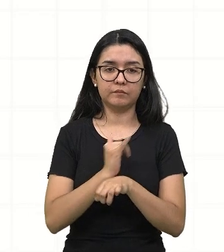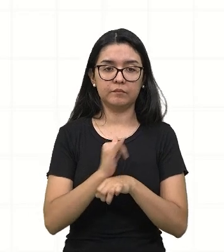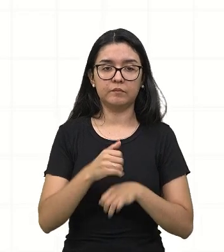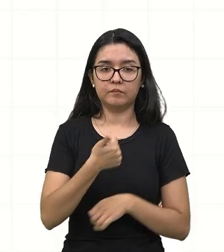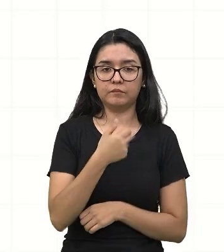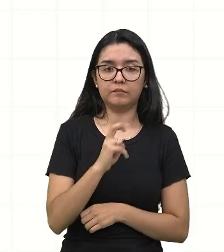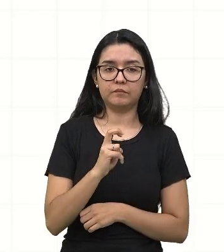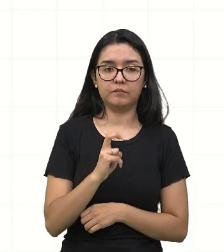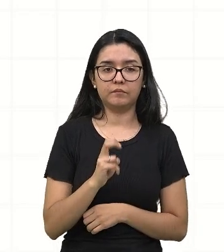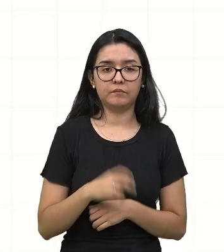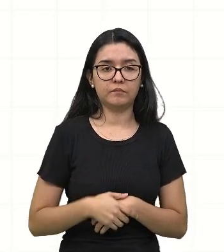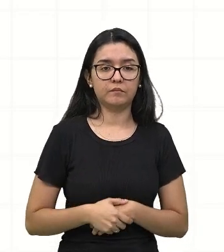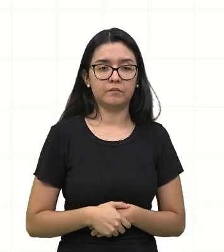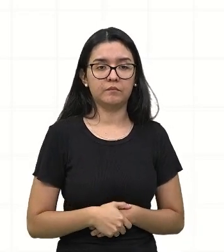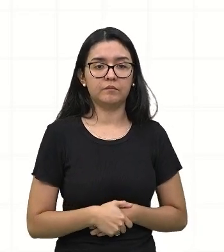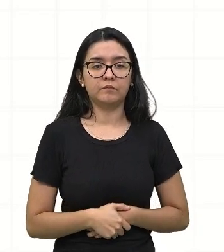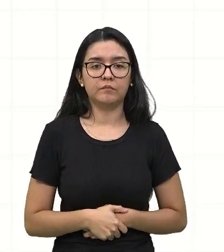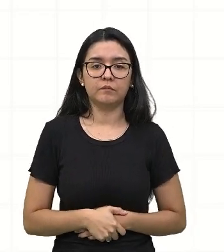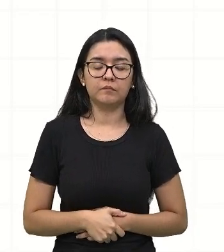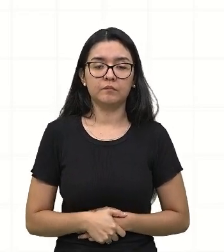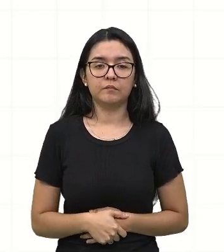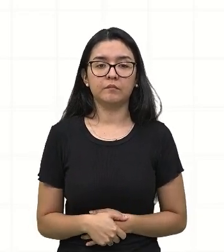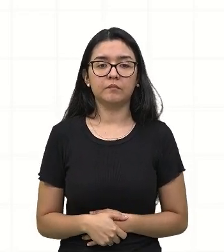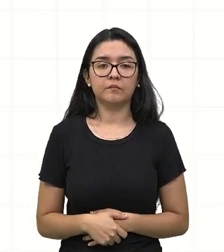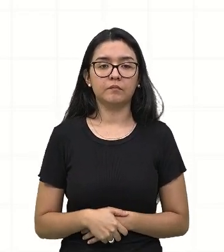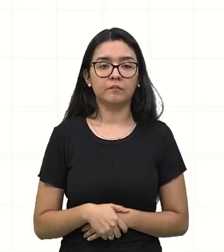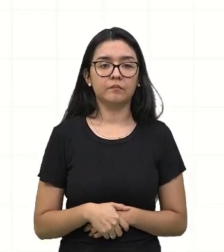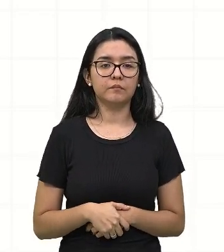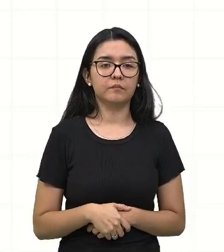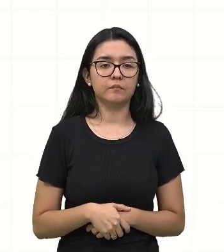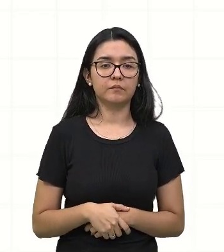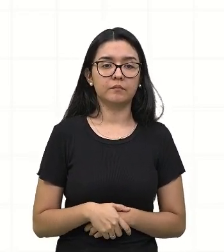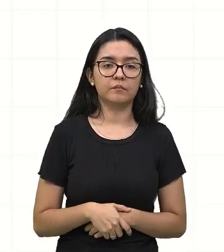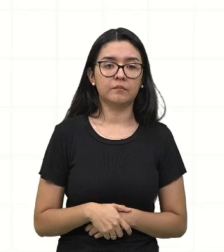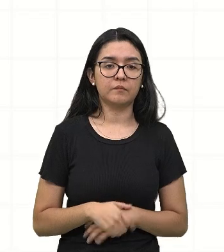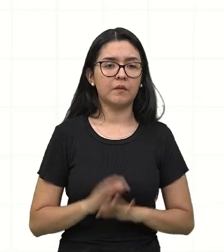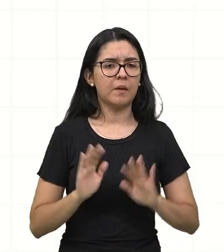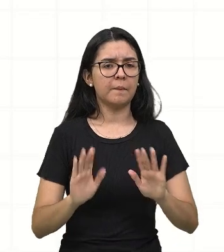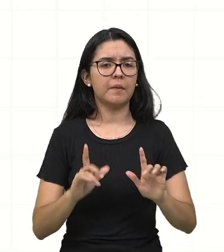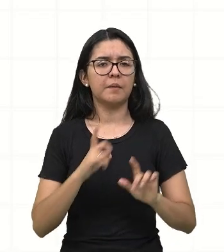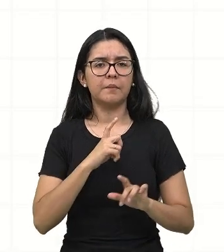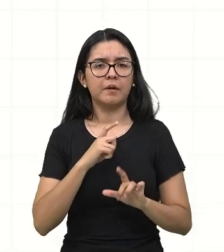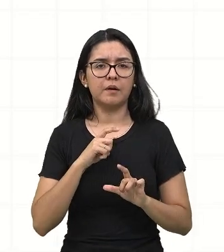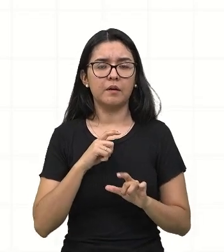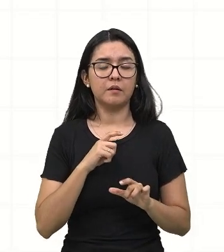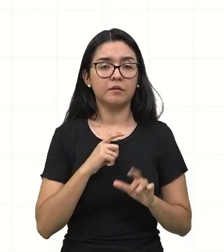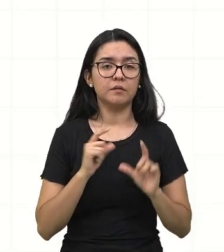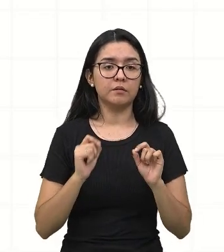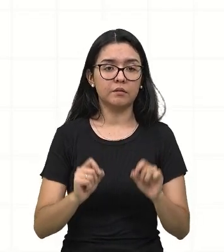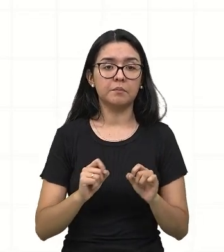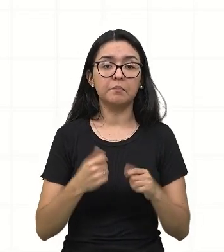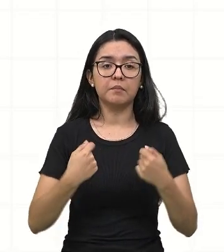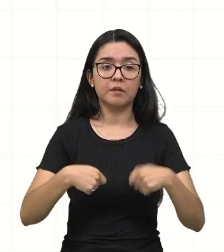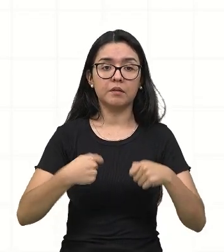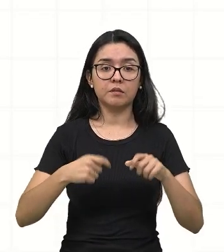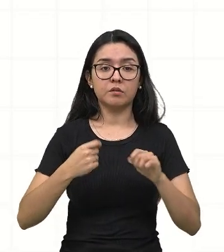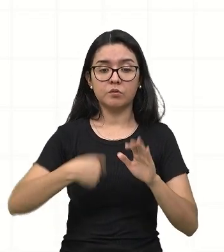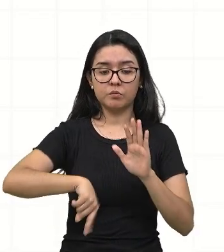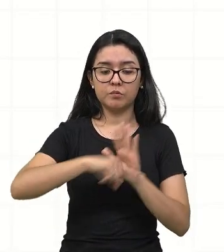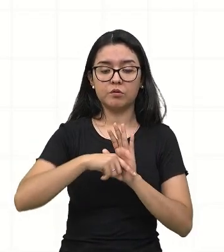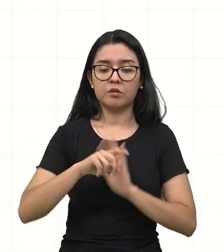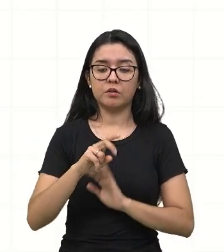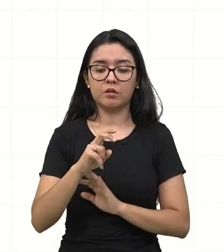15, ó, deixe de existir no primeiro membro. Quer dizer, para ele deixar de existir, ó, nós vamos ter que subtrair 15, porque há de